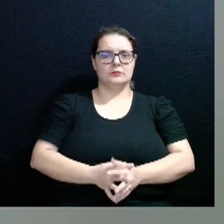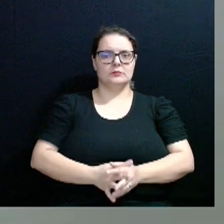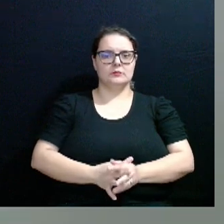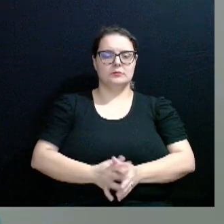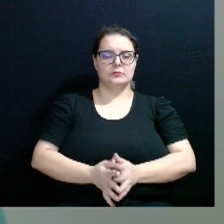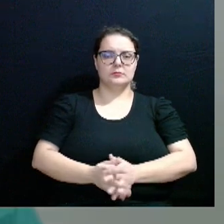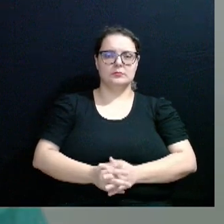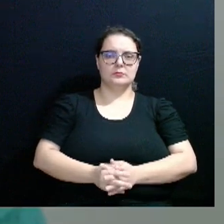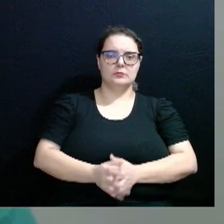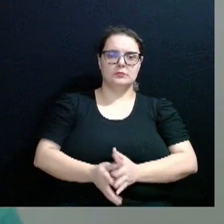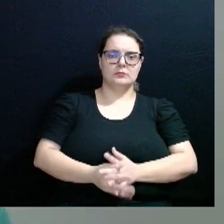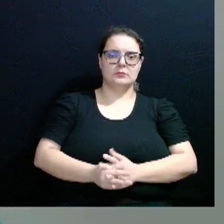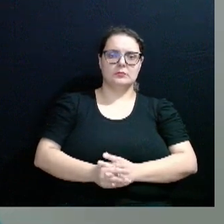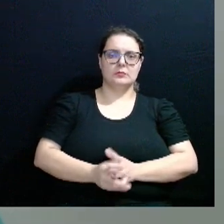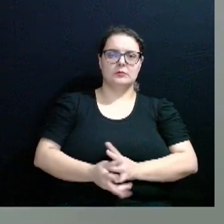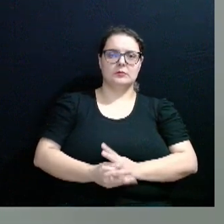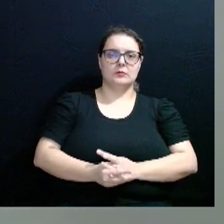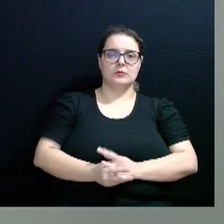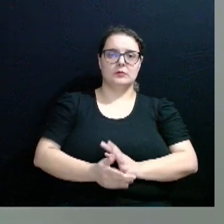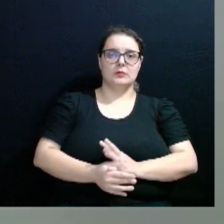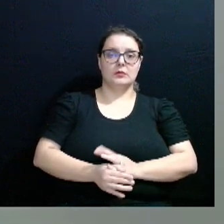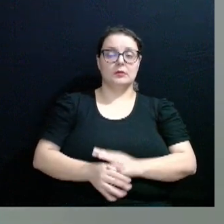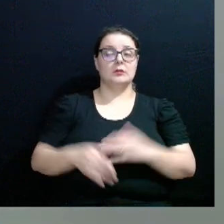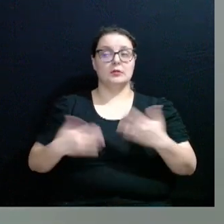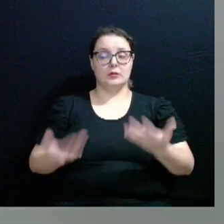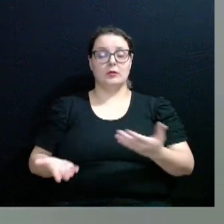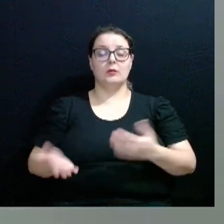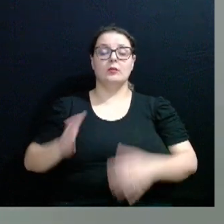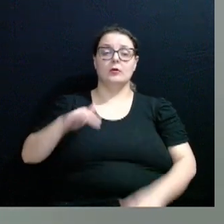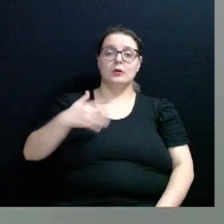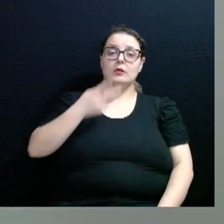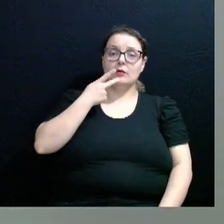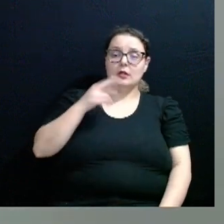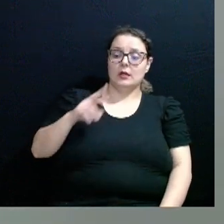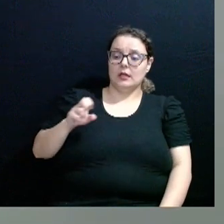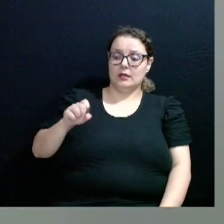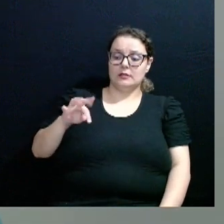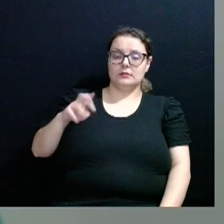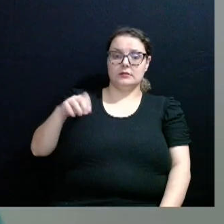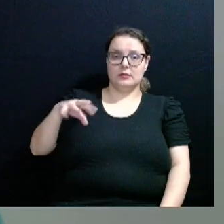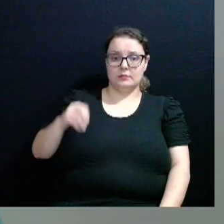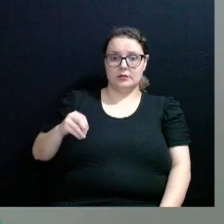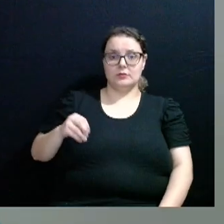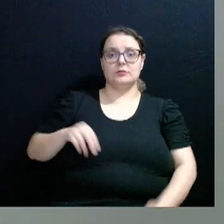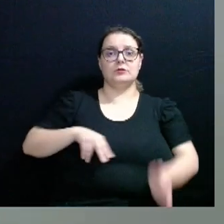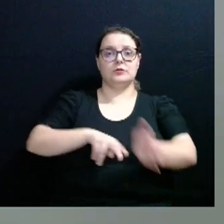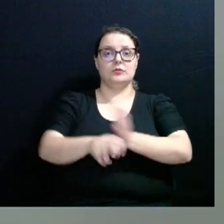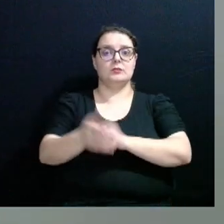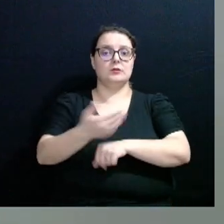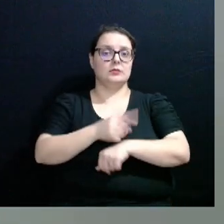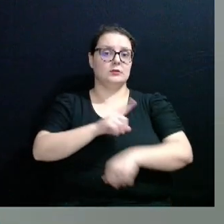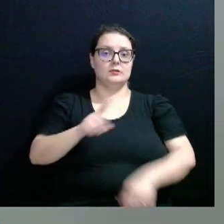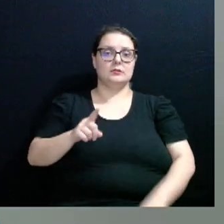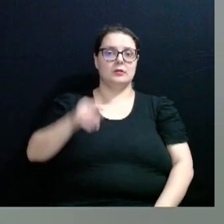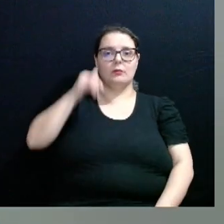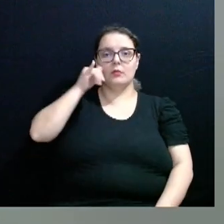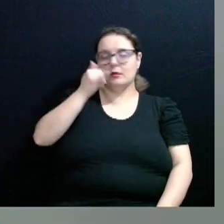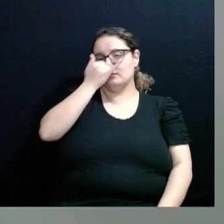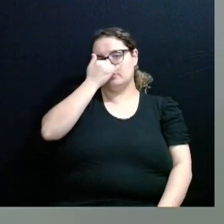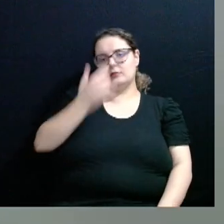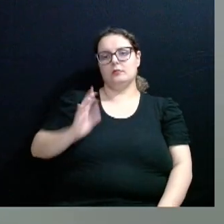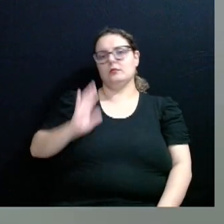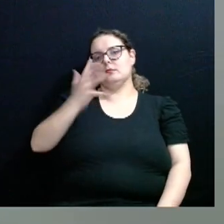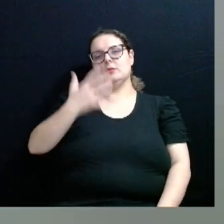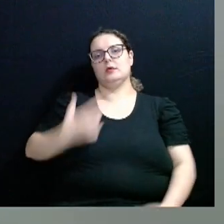Então, vamos lá. Quando a gente fala em rastreamento, diagnóstico precoce, a gente não está prevenindo o aparecimento do câncer. Nós